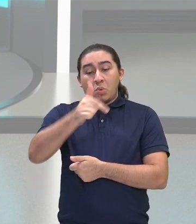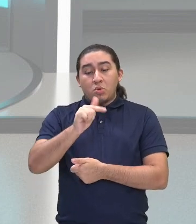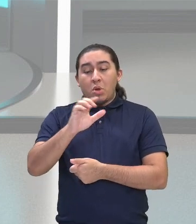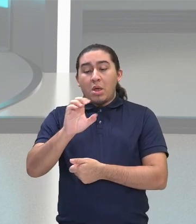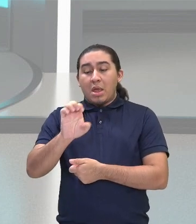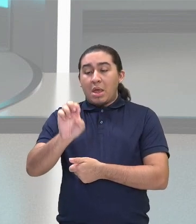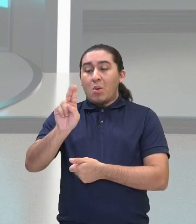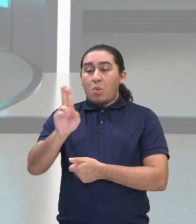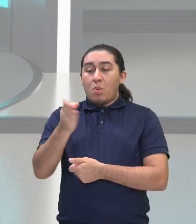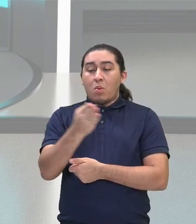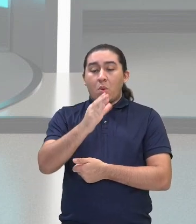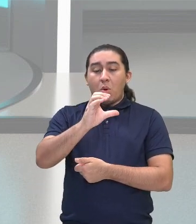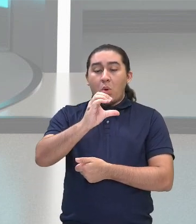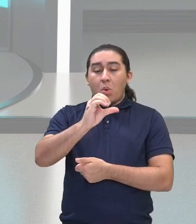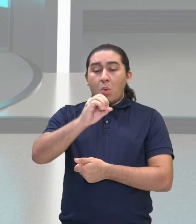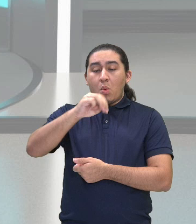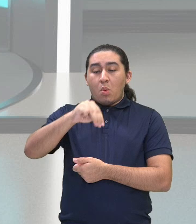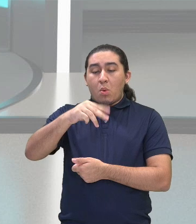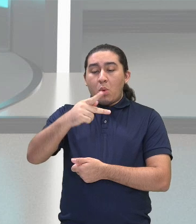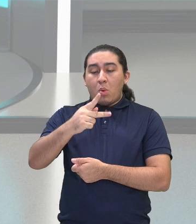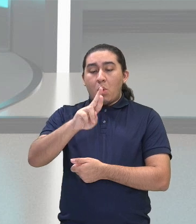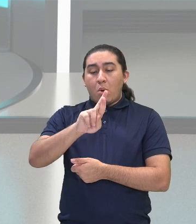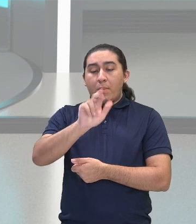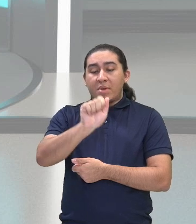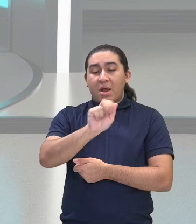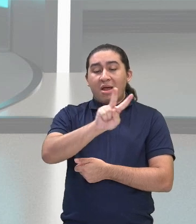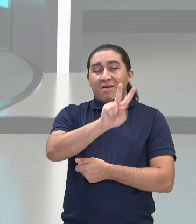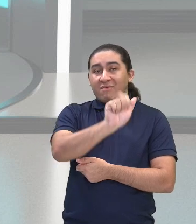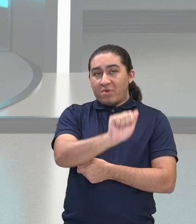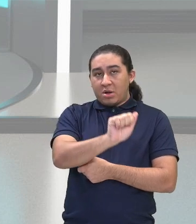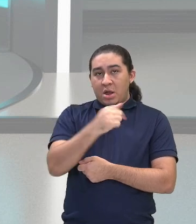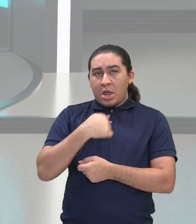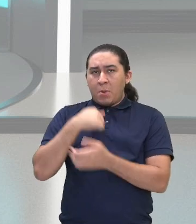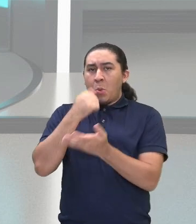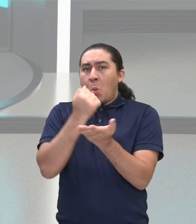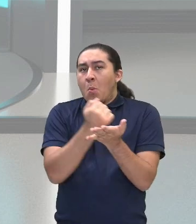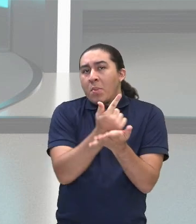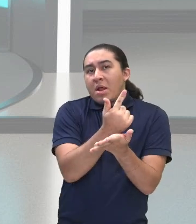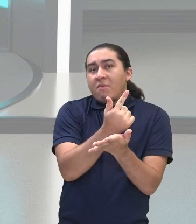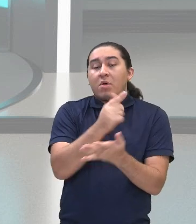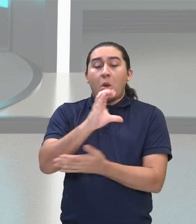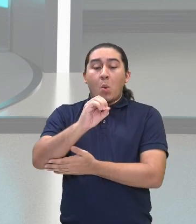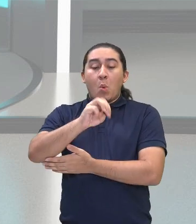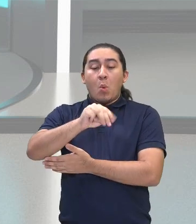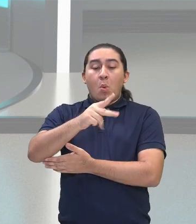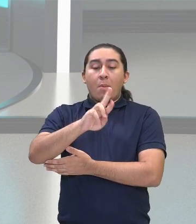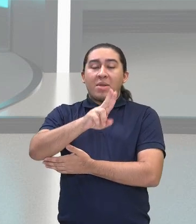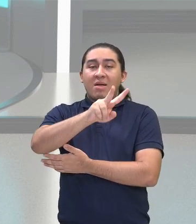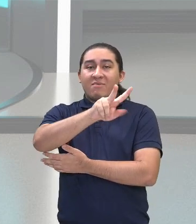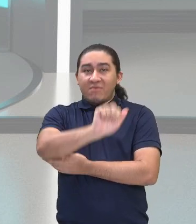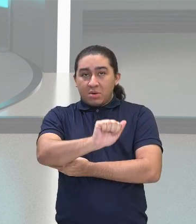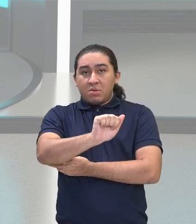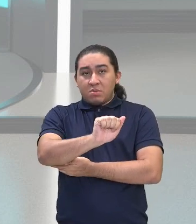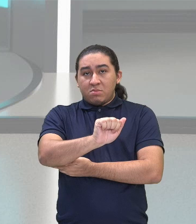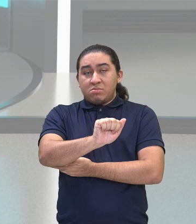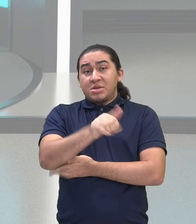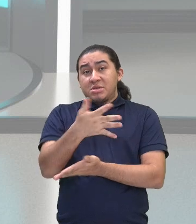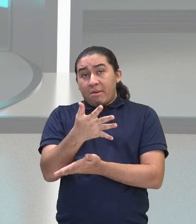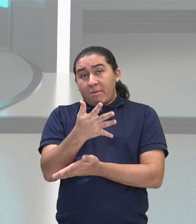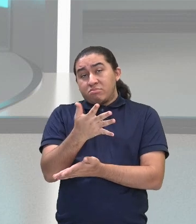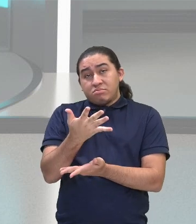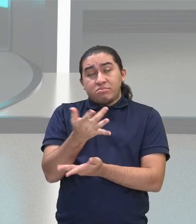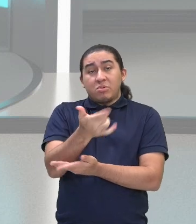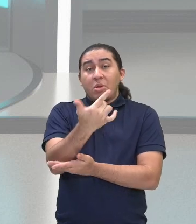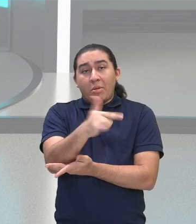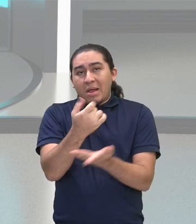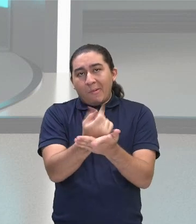doces. Eu comia doces. Então, eu comi doces, é uma